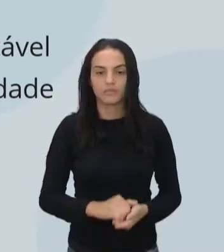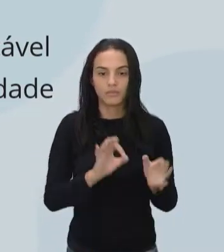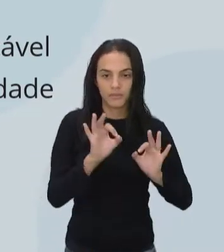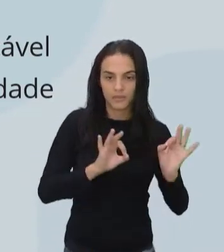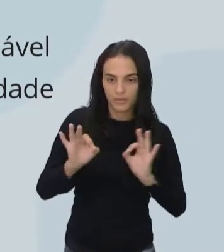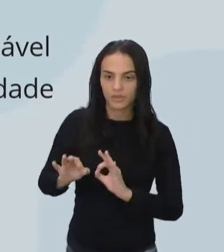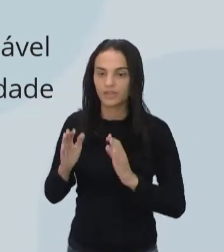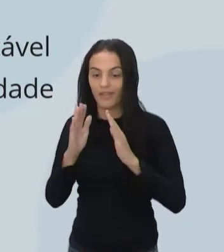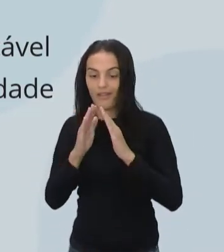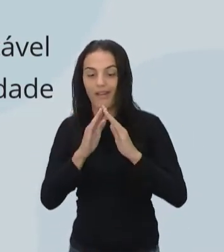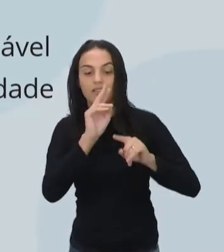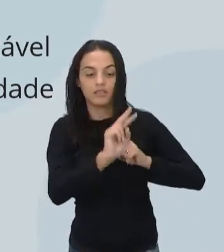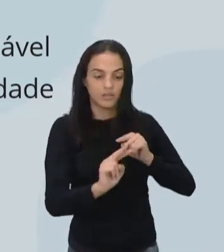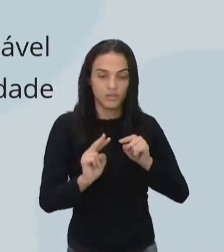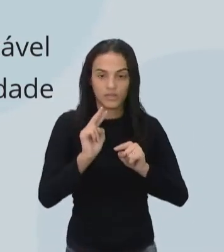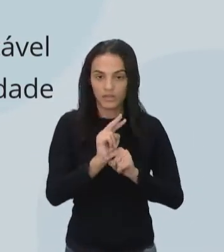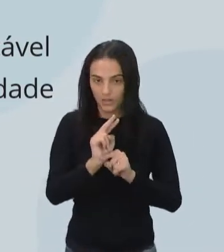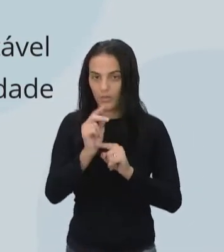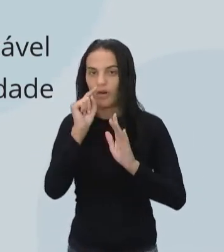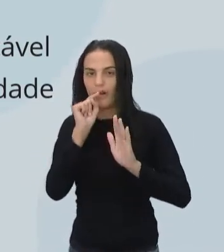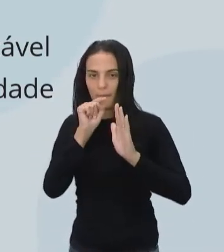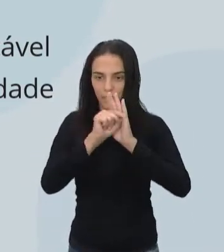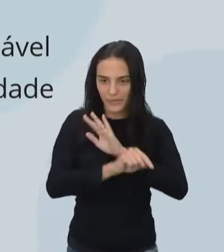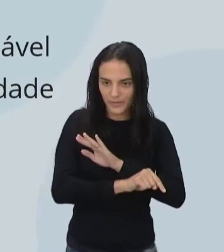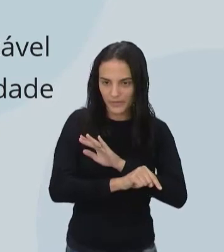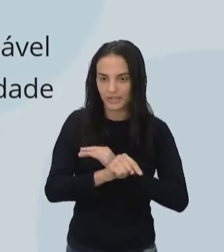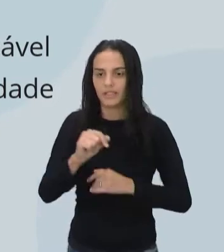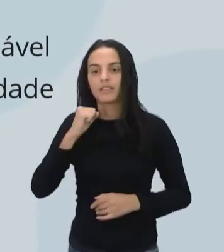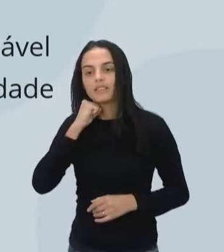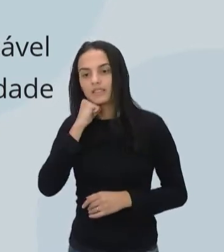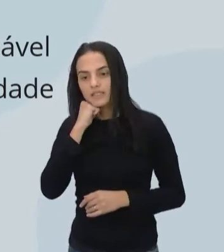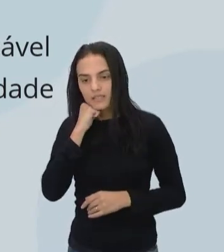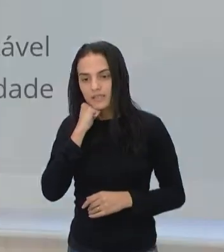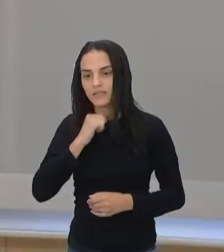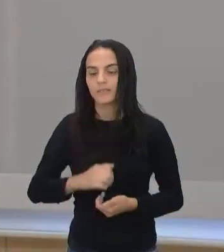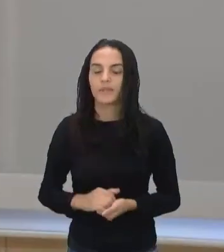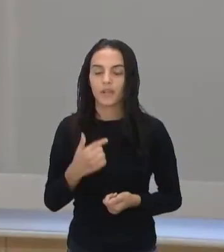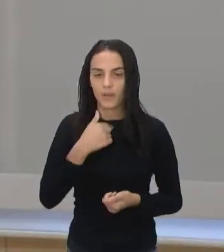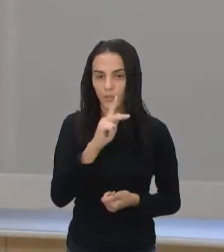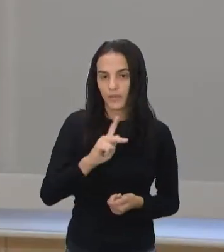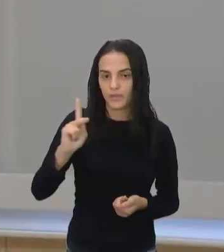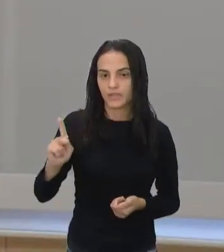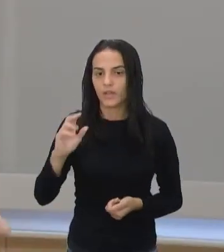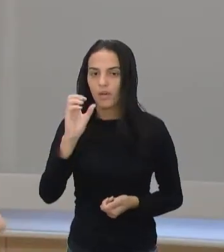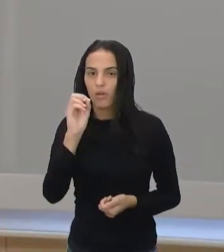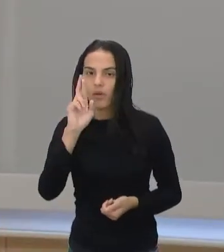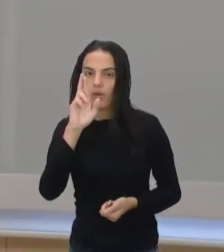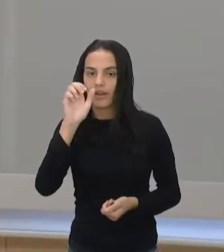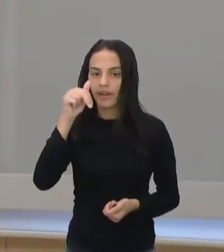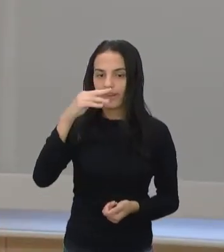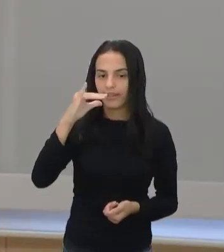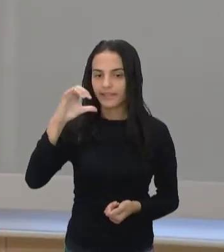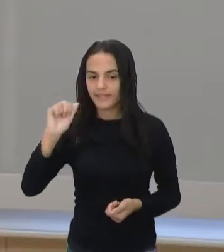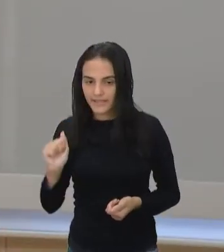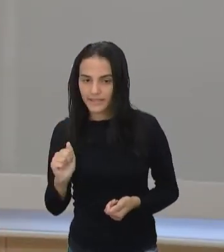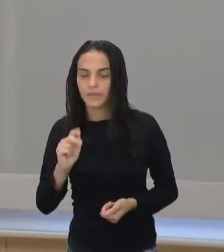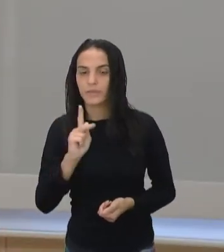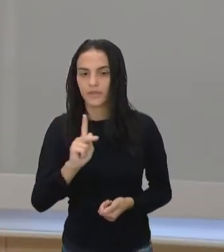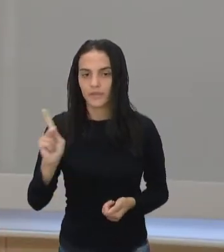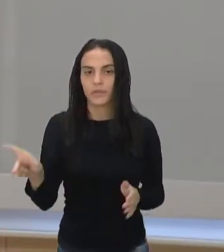Projeto Casa Sustentável, do aprofundamento Ciência e Ação. Sou o professor Orenci Rodrigues Ferreira, professor de